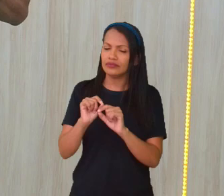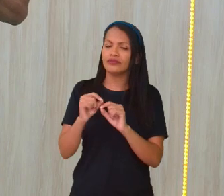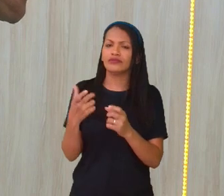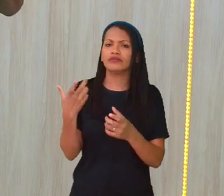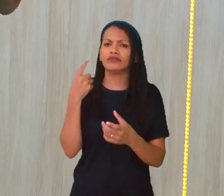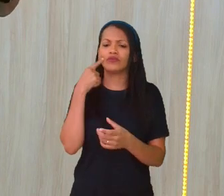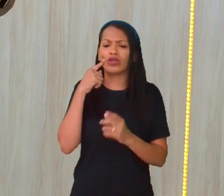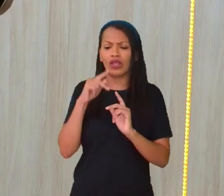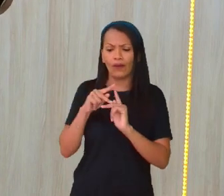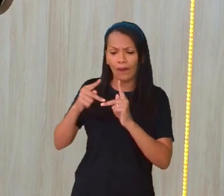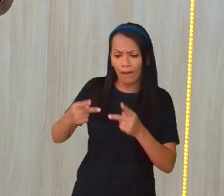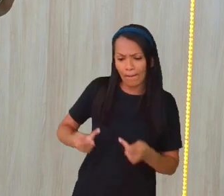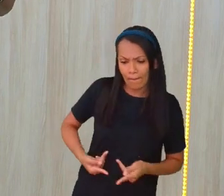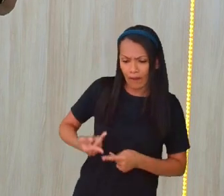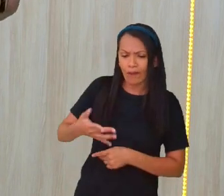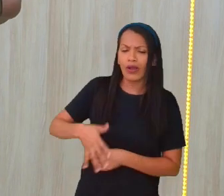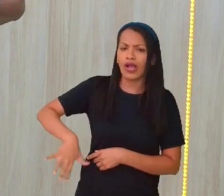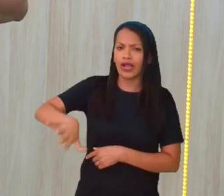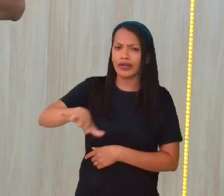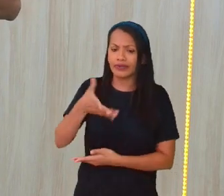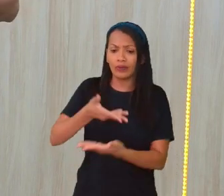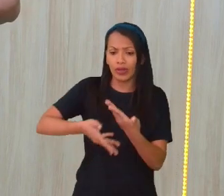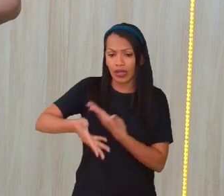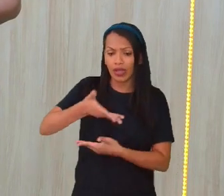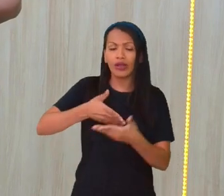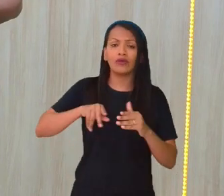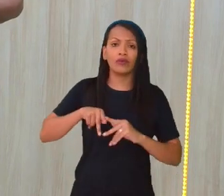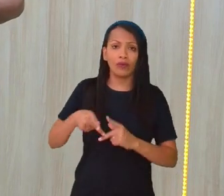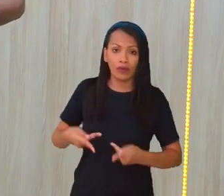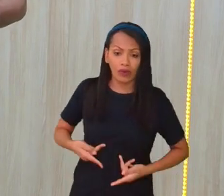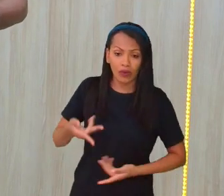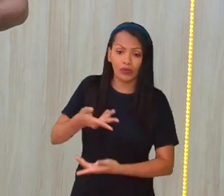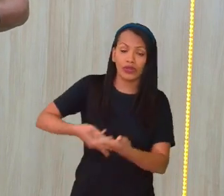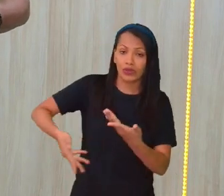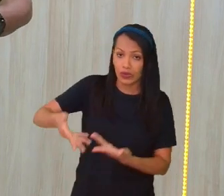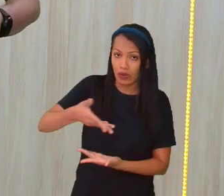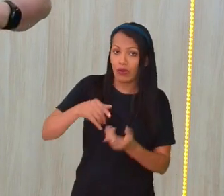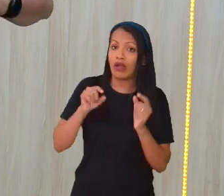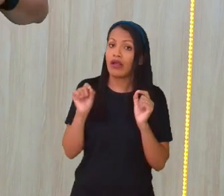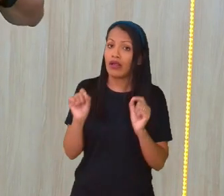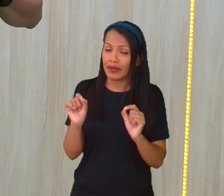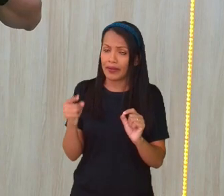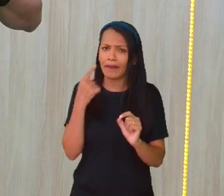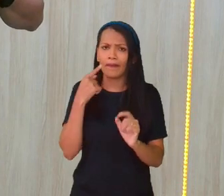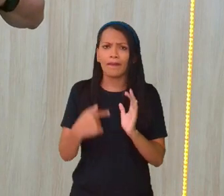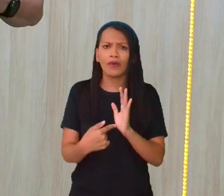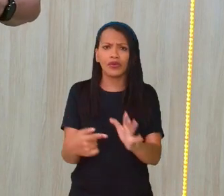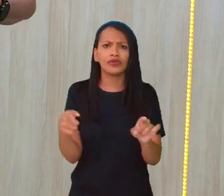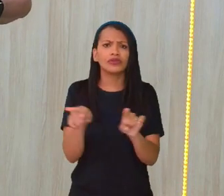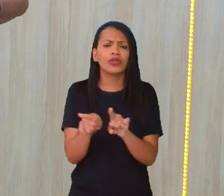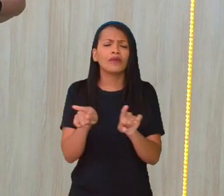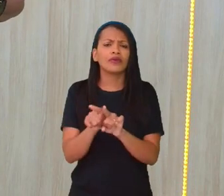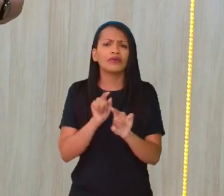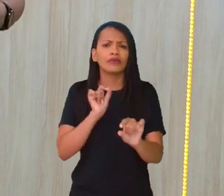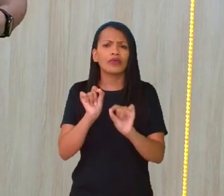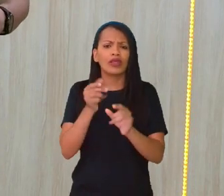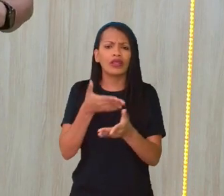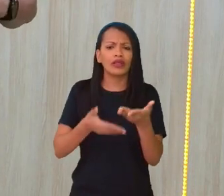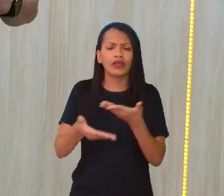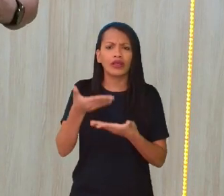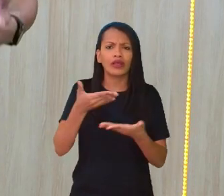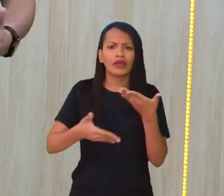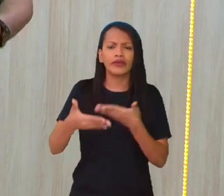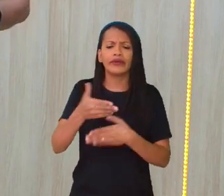trabalha, a parte humana, né? E essa parte humana, né, da geografia vai tratar também dessas questões relacionadas